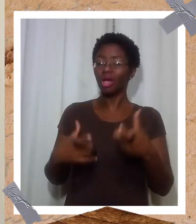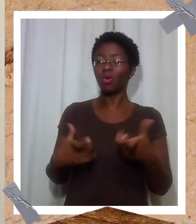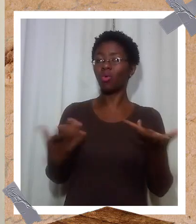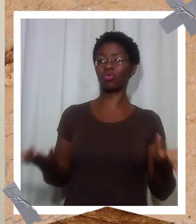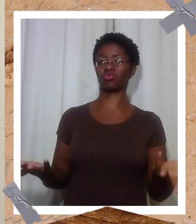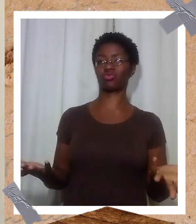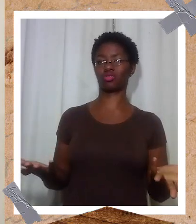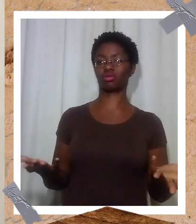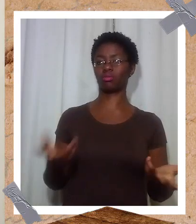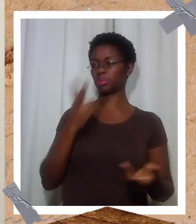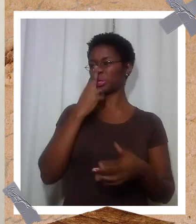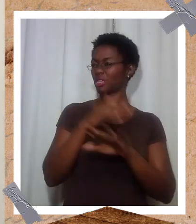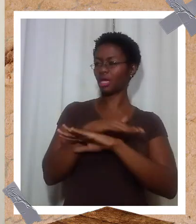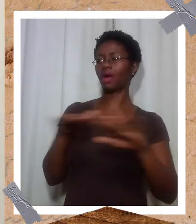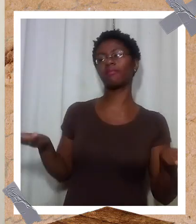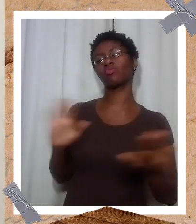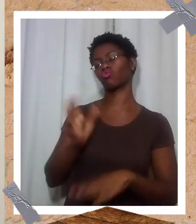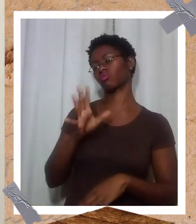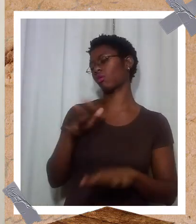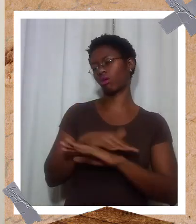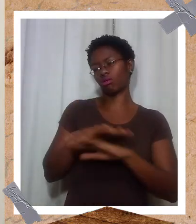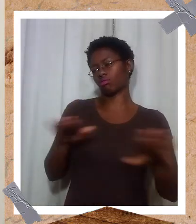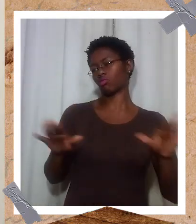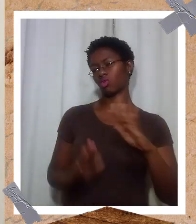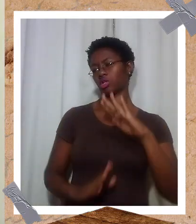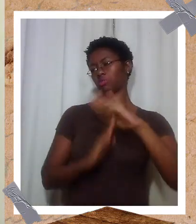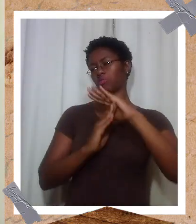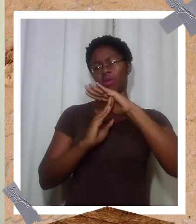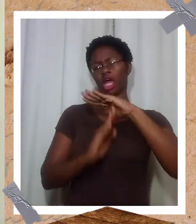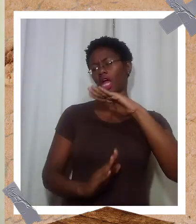tudo tinha acabado ali, entendeu? Eu cheguei